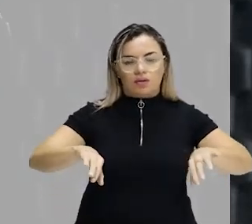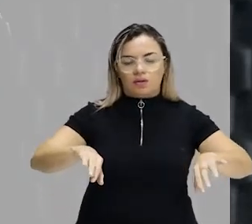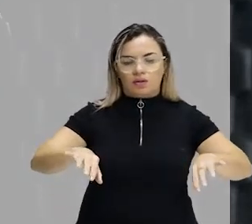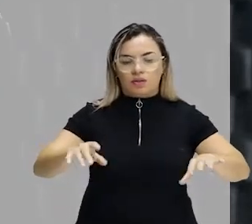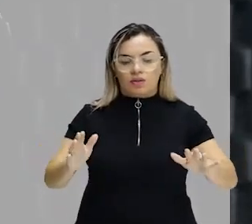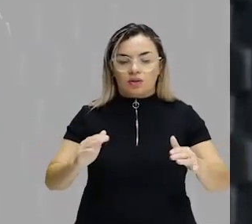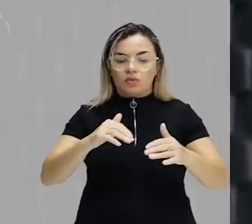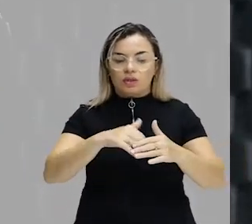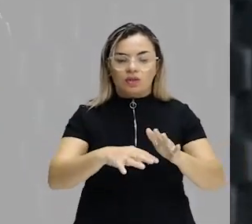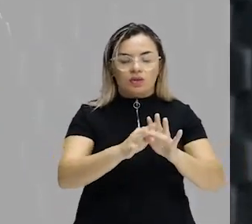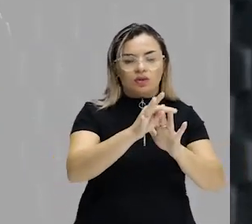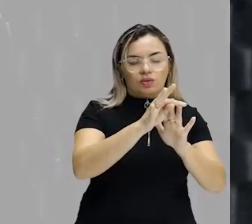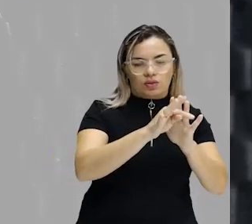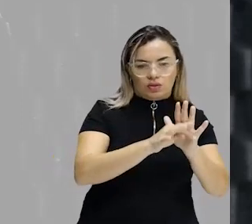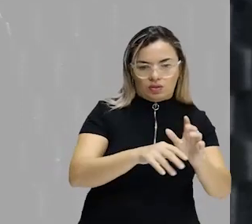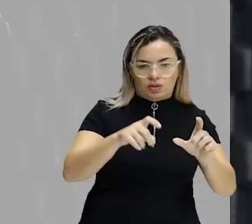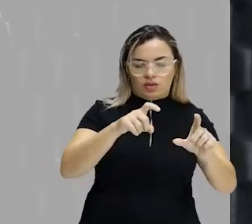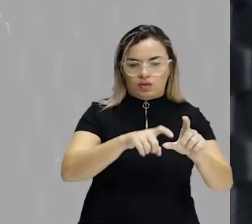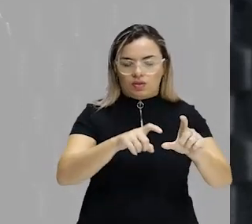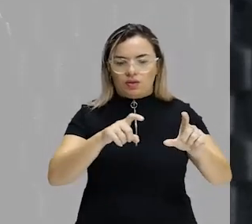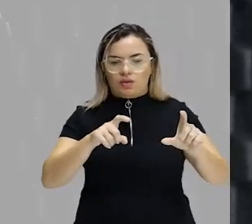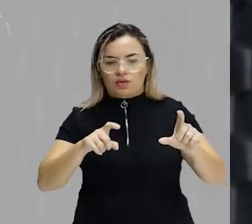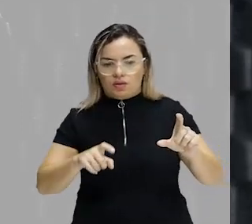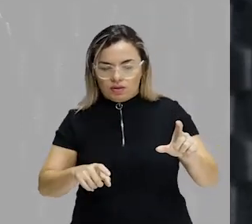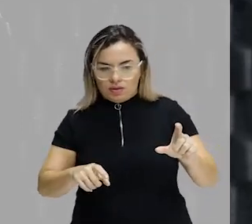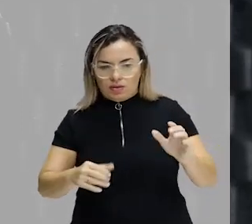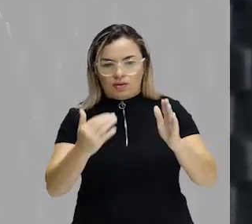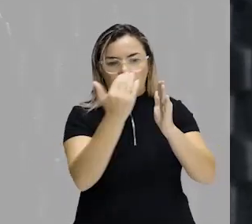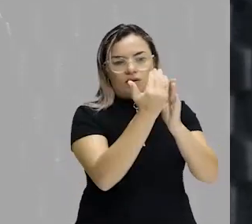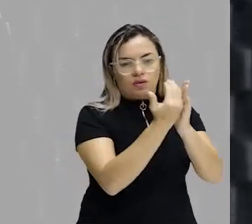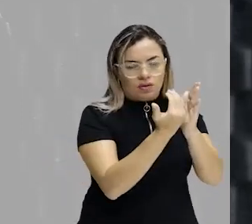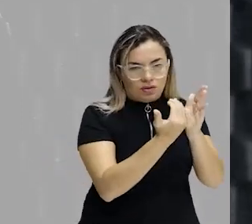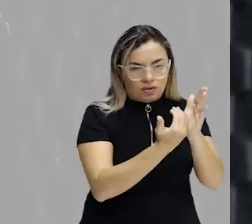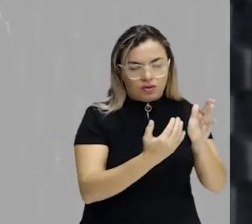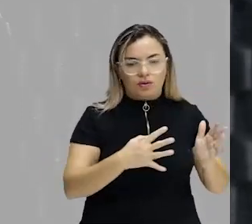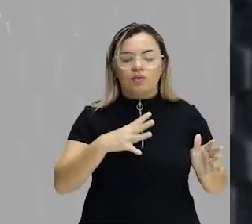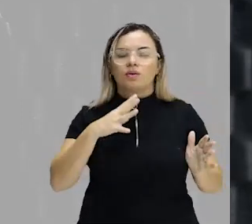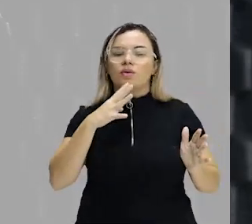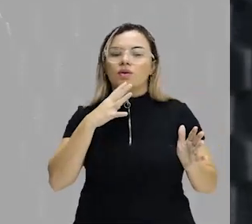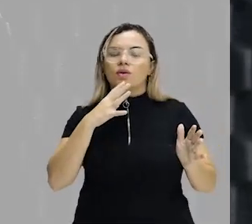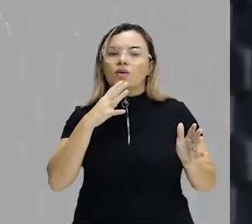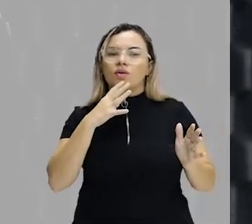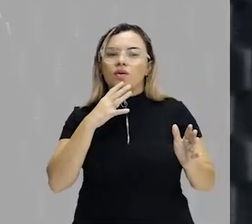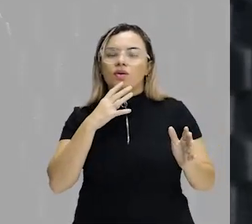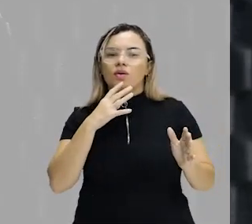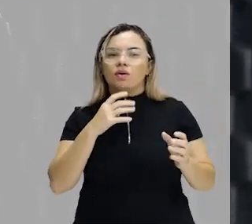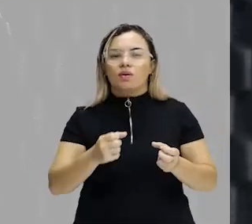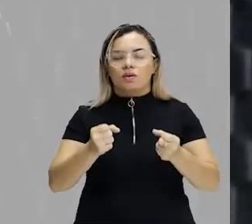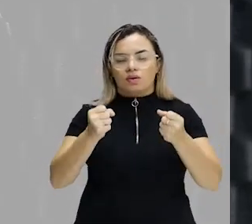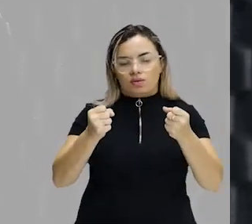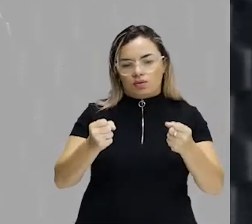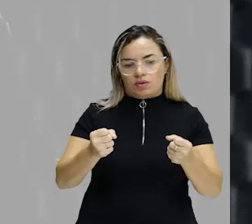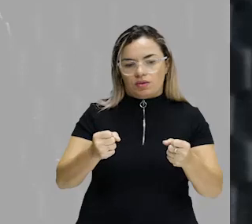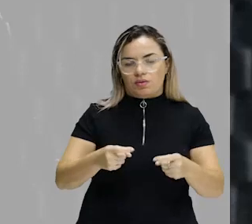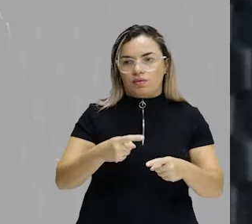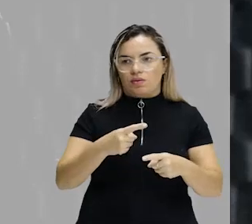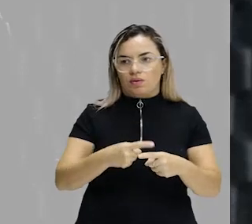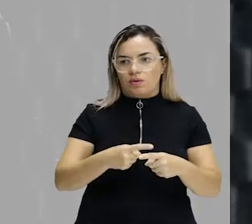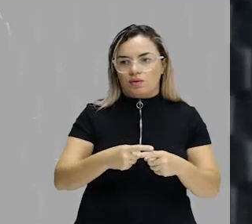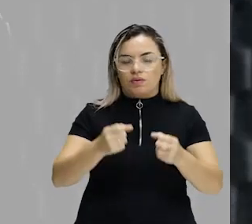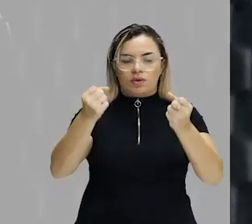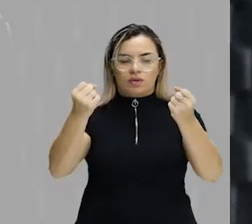são orações independentes. Temos que classificar bem, reconhecer que uma conjunção pode ser o porquê, por exemplo, pode